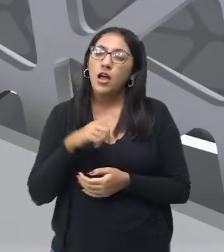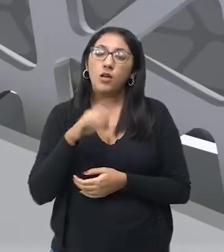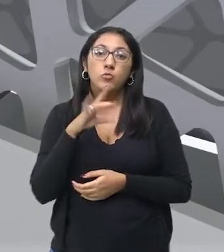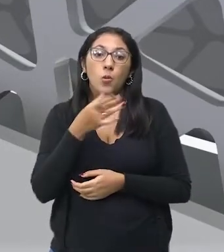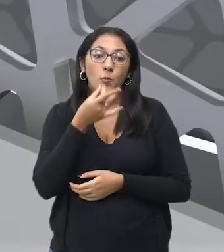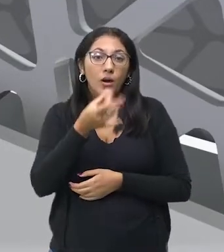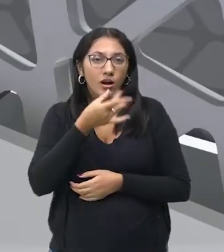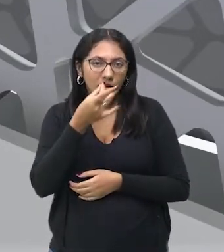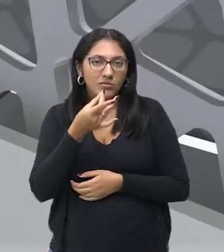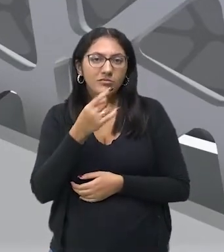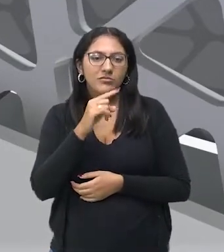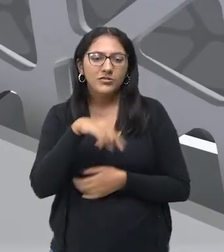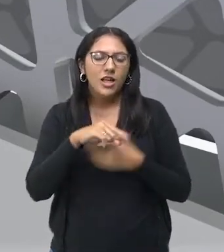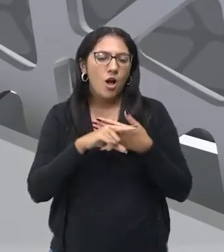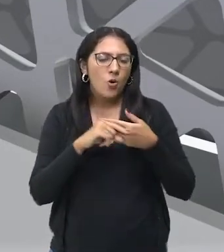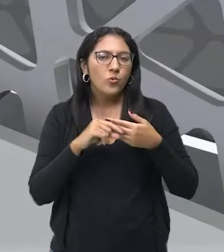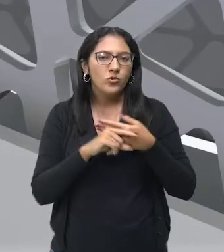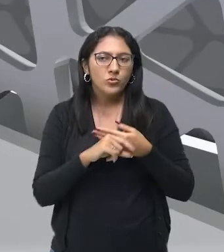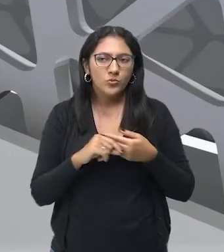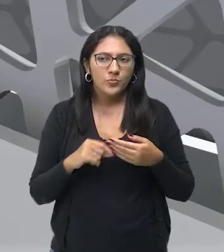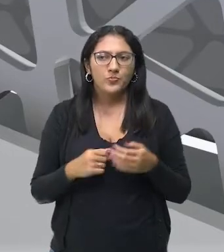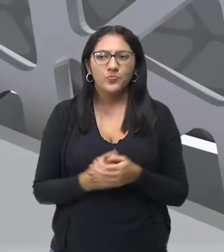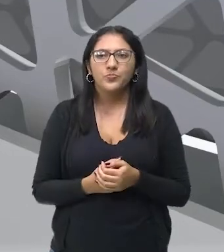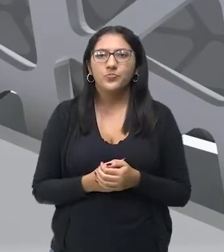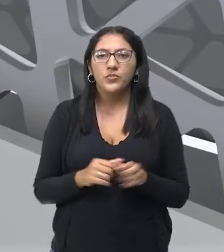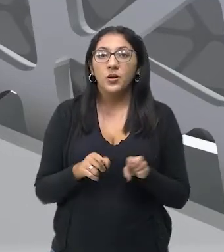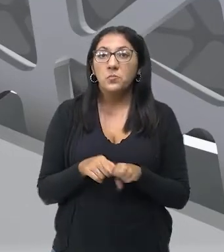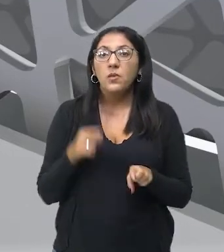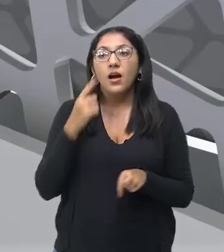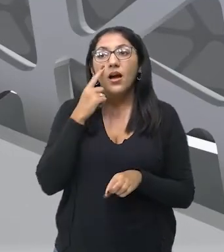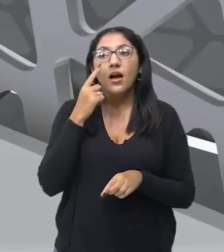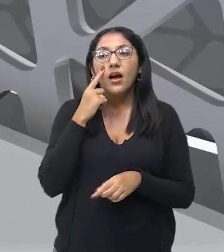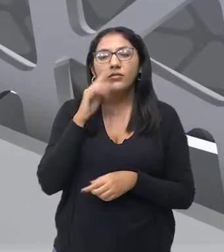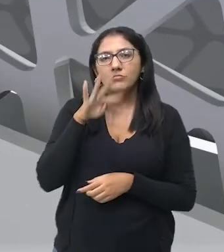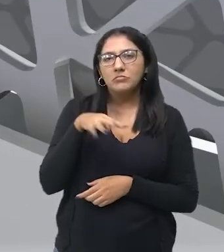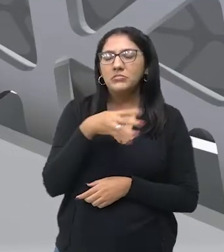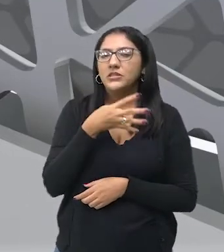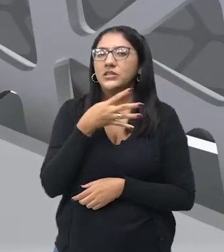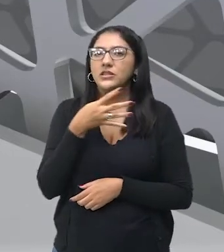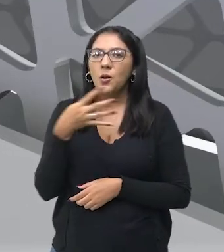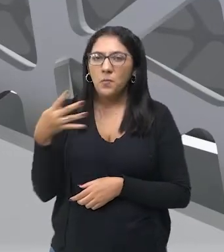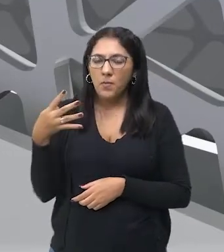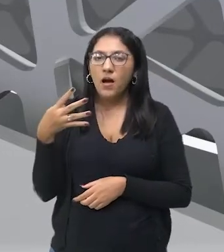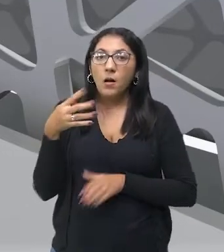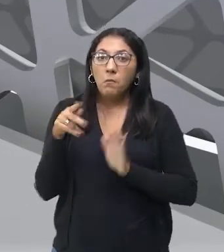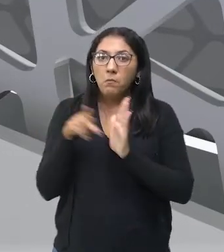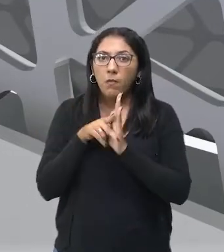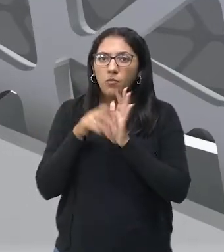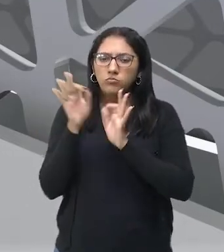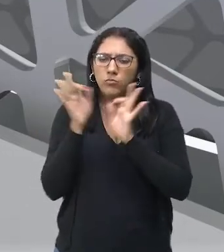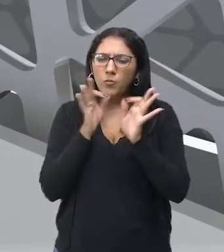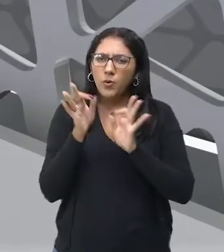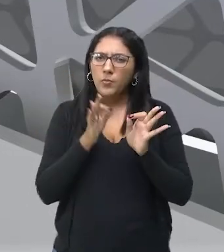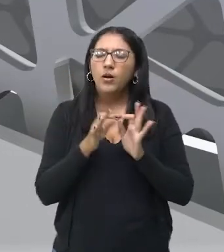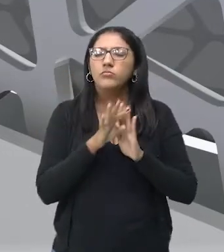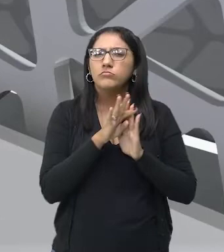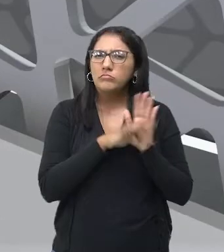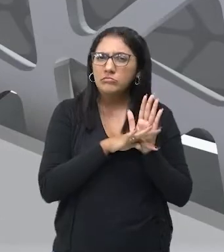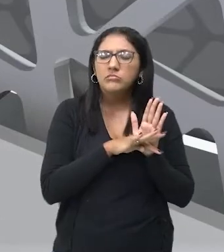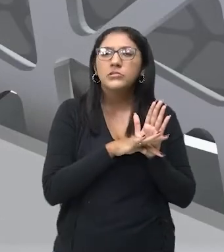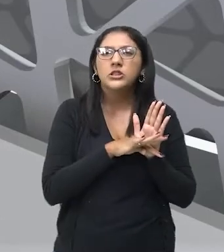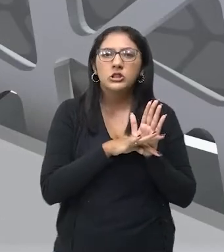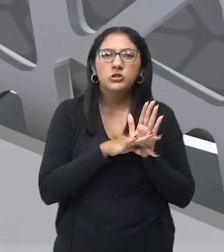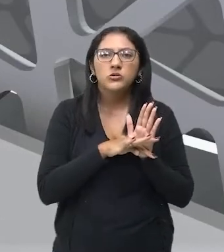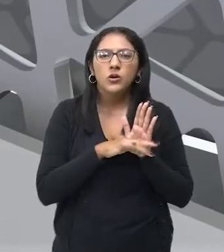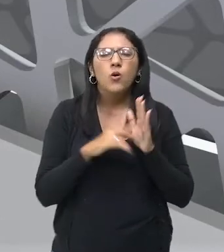desse autor. Mas aí a gente colocou numa tabelinha, para ficar mais claro. Desse texto aí, desse trecho que a gente acabou de ler, o que